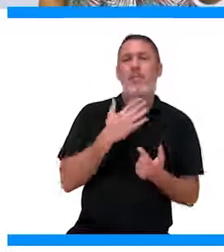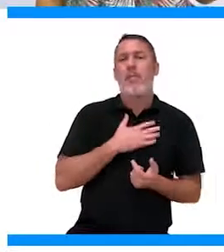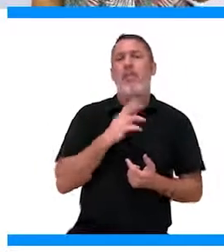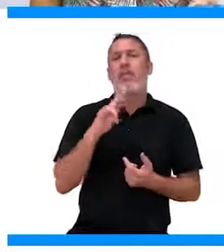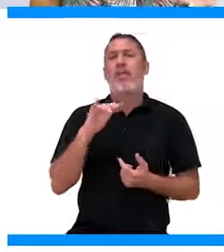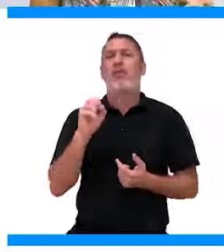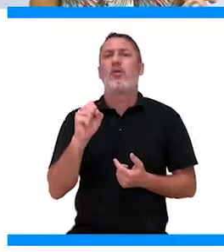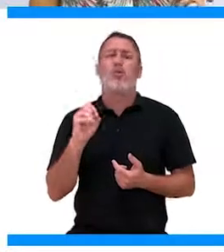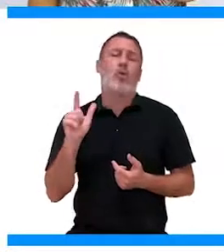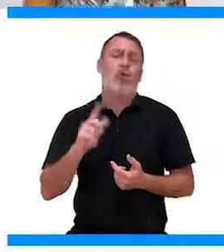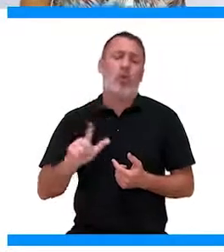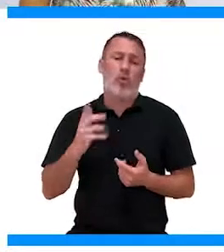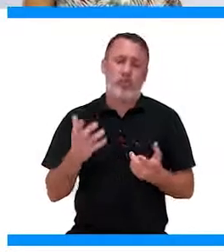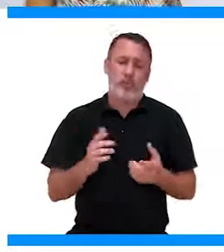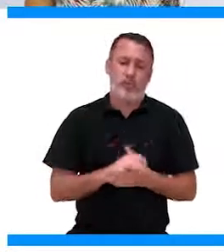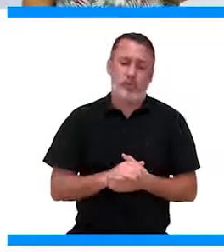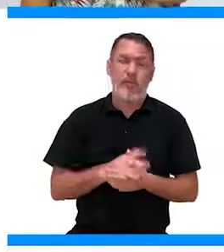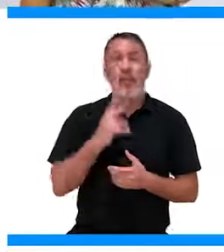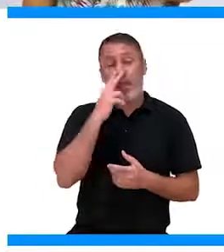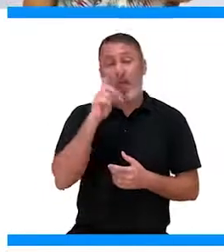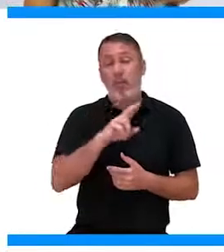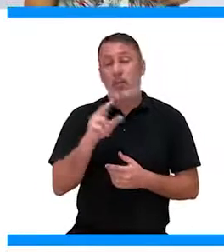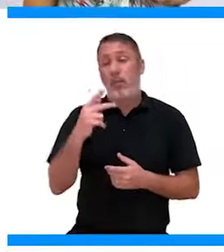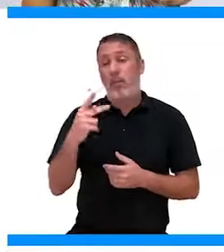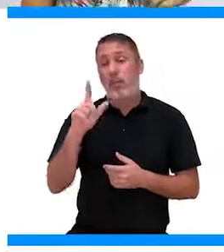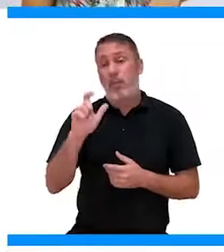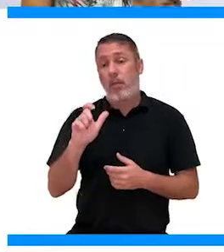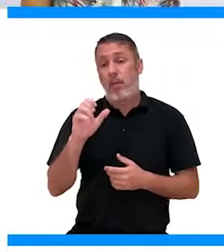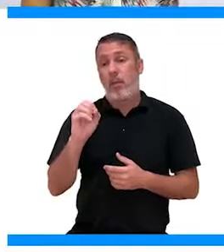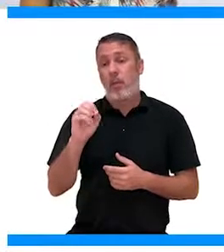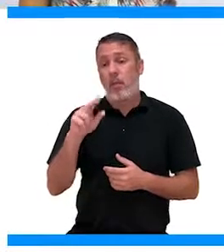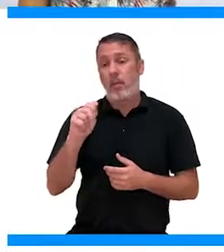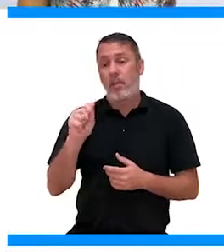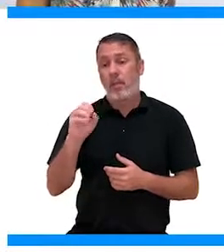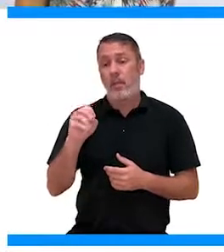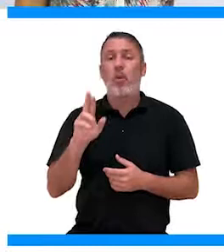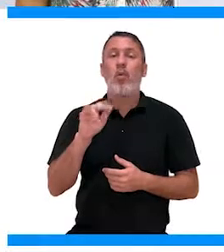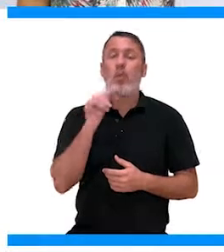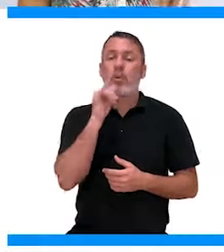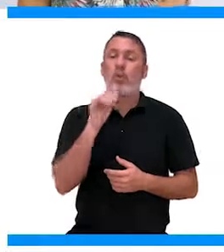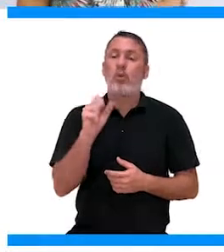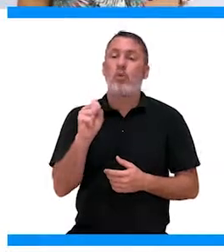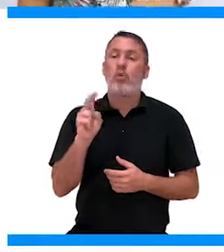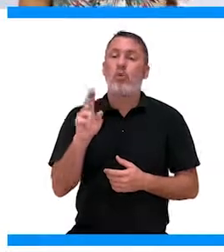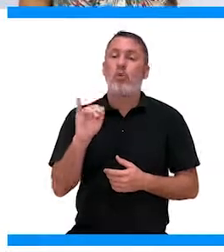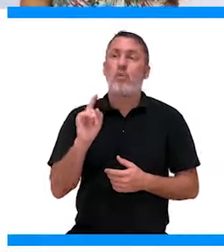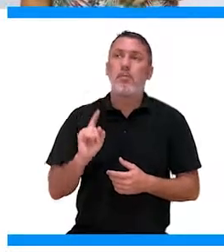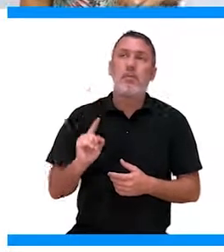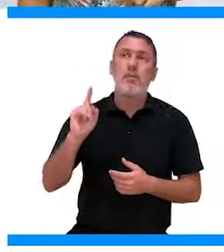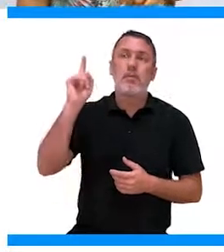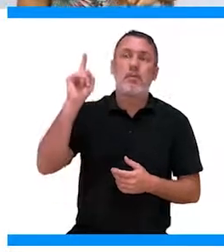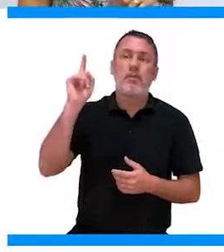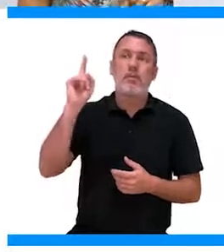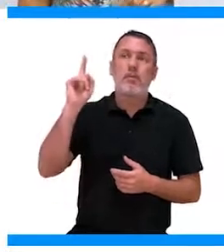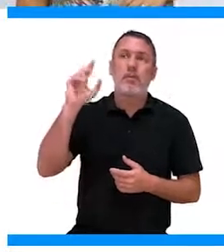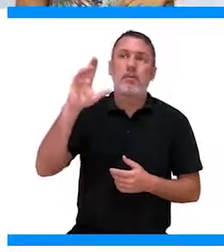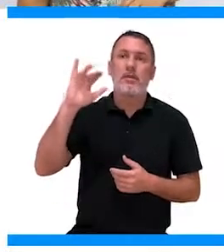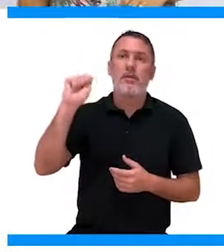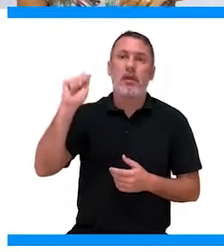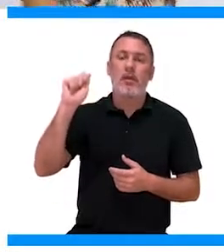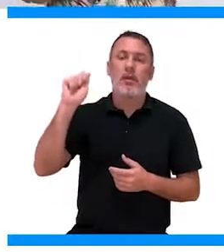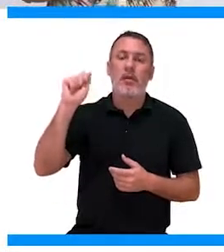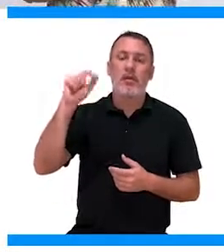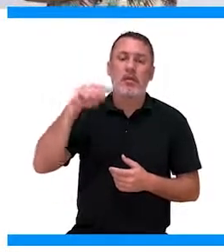Se é rir, claro que é o riso. Outros exemplos aí da fala, né? Subir para cima, descer para baixo, hemorragia de sangue,